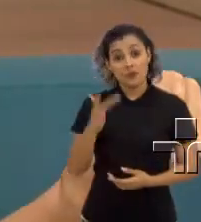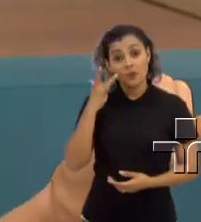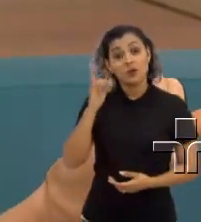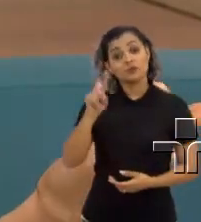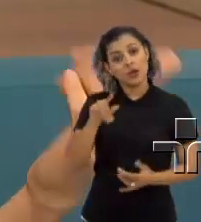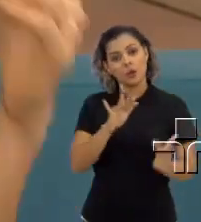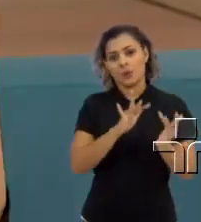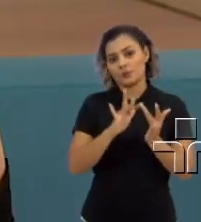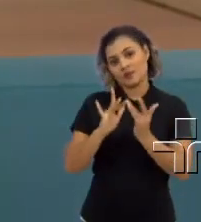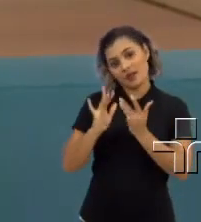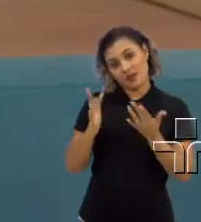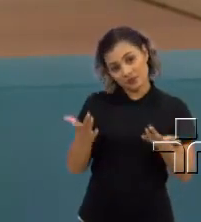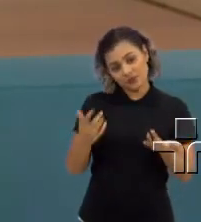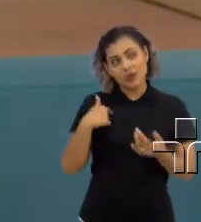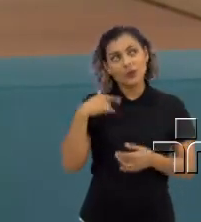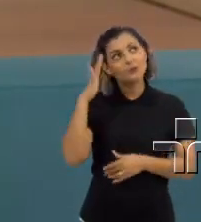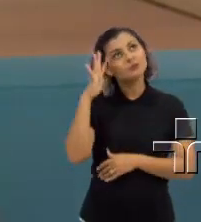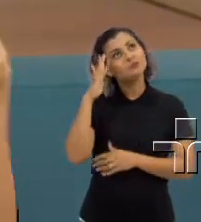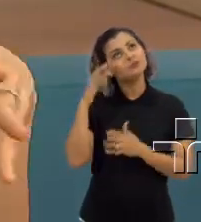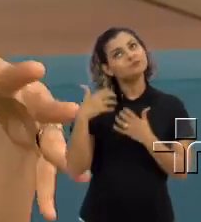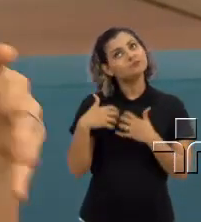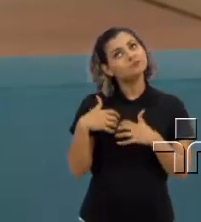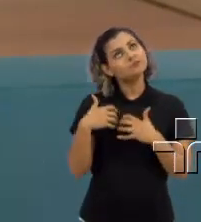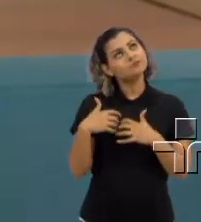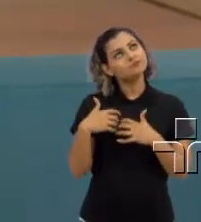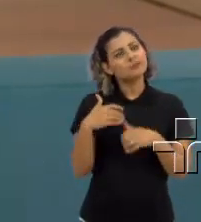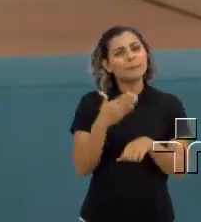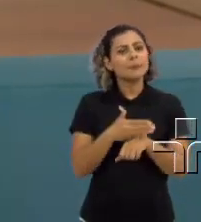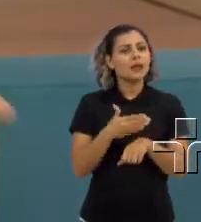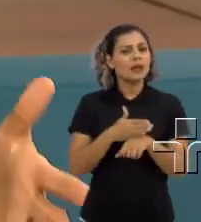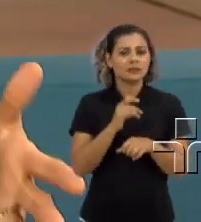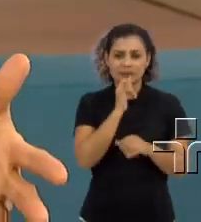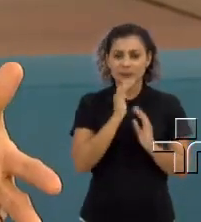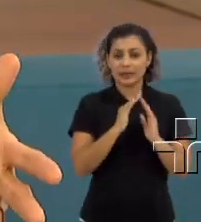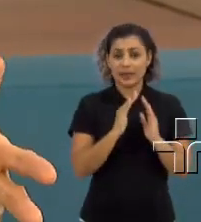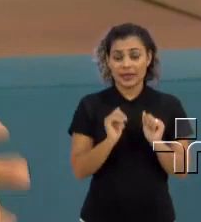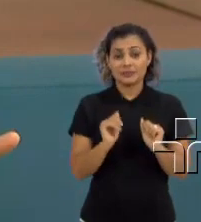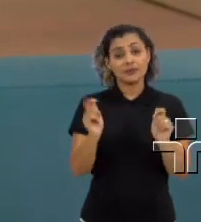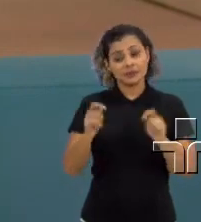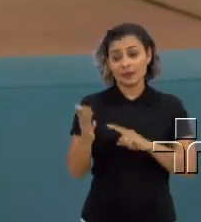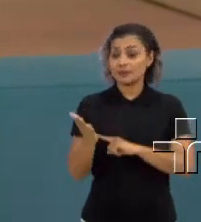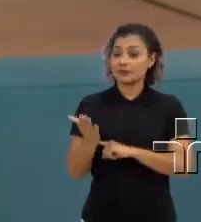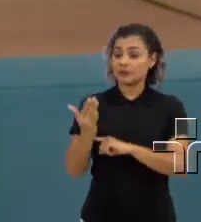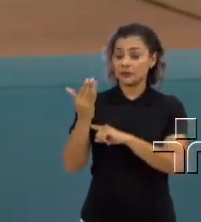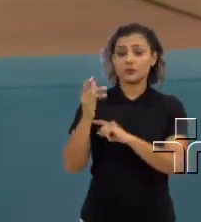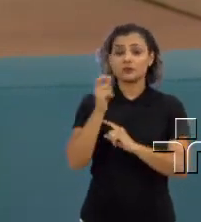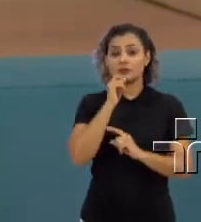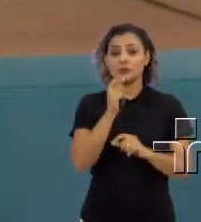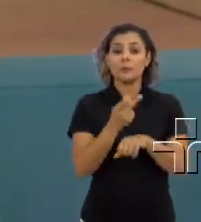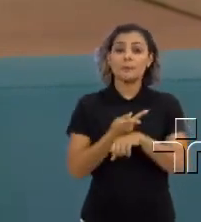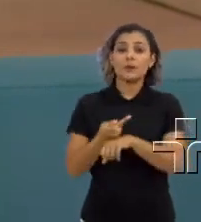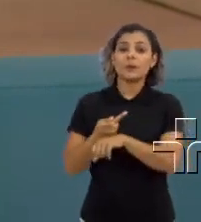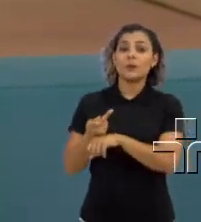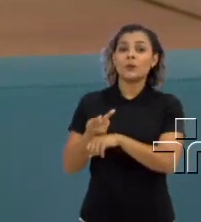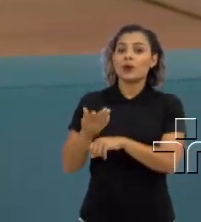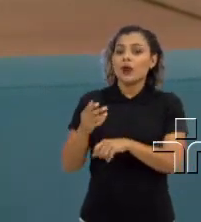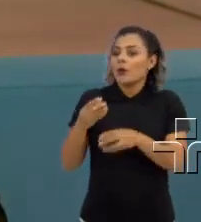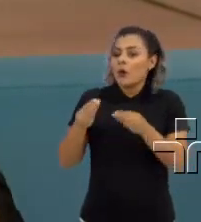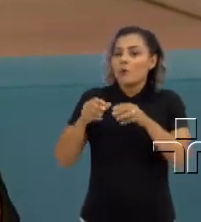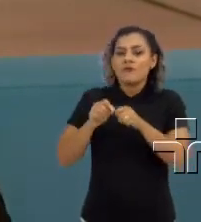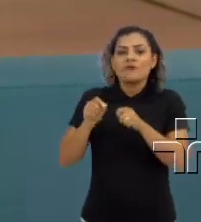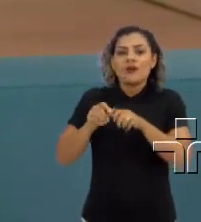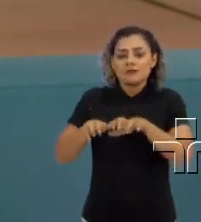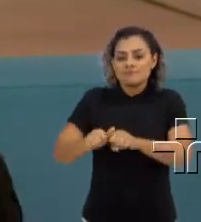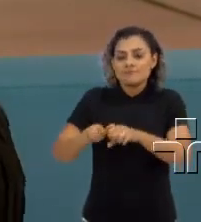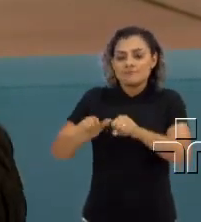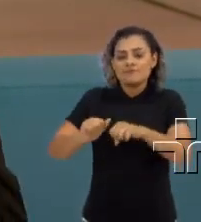a convivência. Até fiquei pensando na prática, né, que a gente faz em casa. A gente pode usar a tecnologia, por exemplo, procurar uma receita de pão.